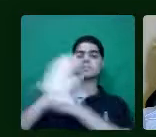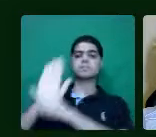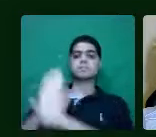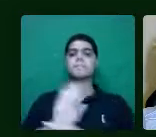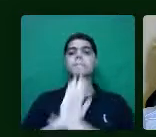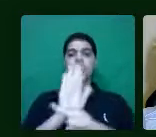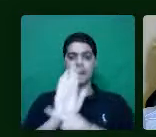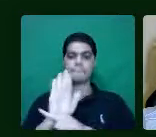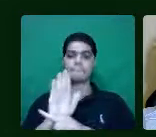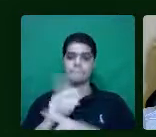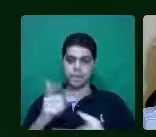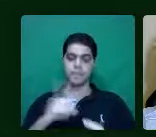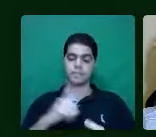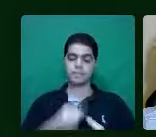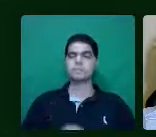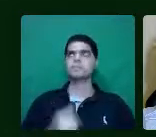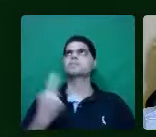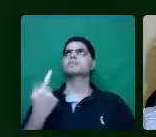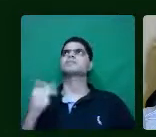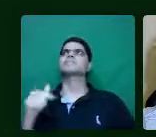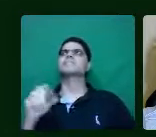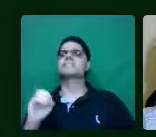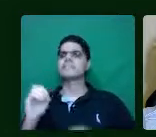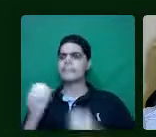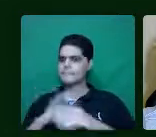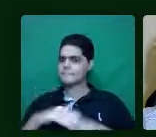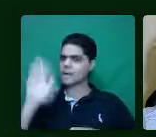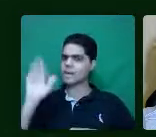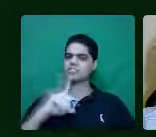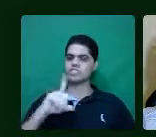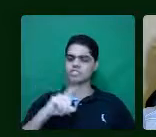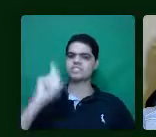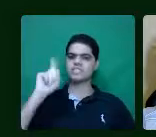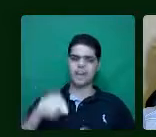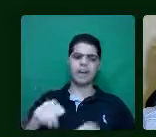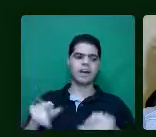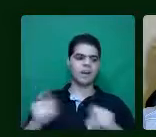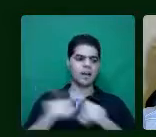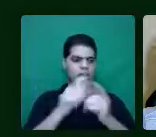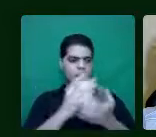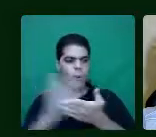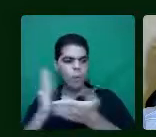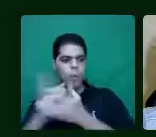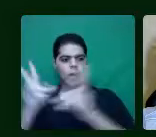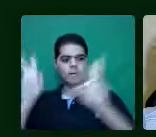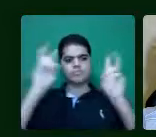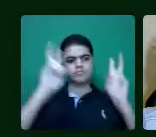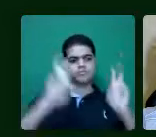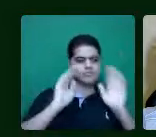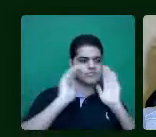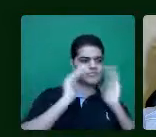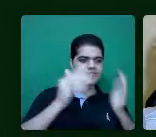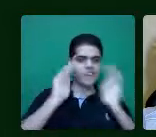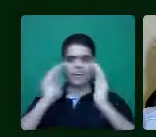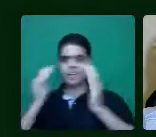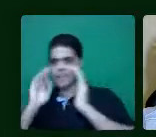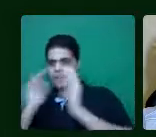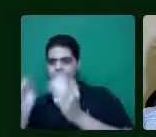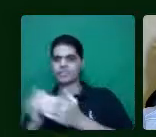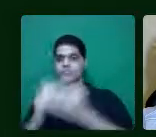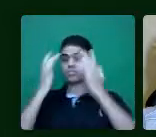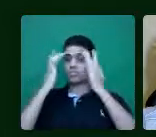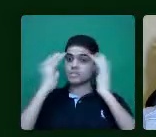170 mentores e é muito valioso isso, porque são mentores de diferentes especialidades. A gente não sabe quais são os projetos que vão ser